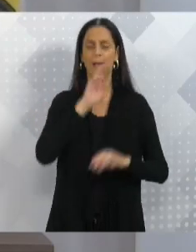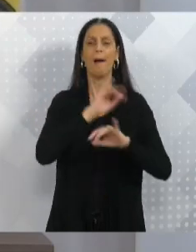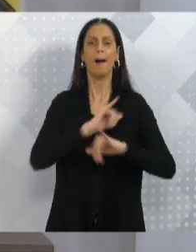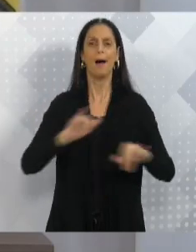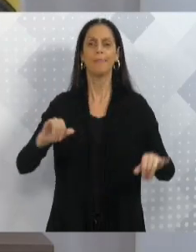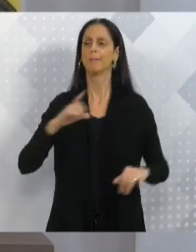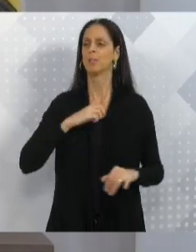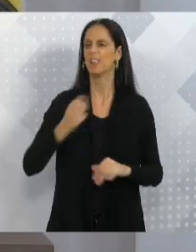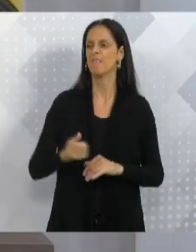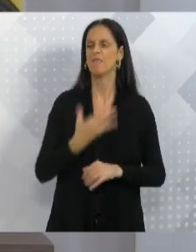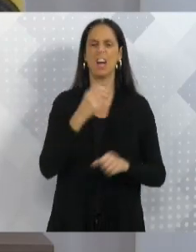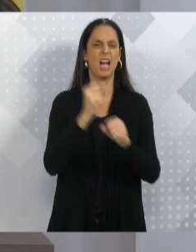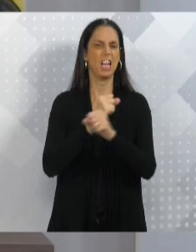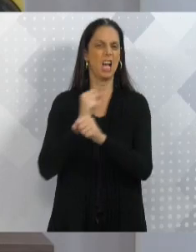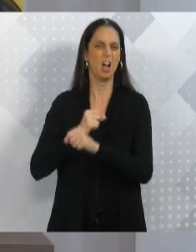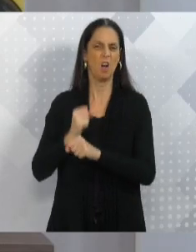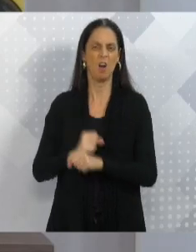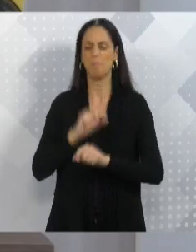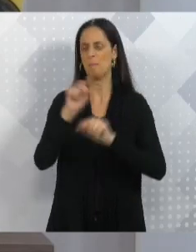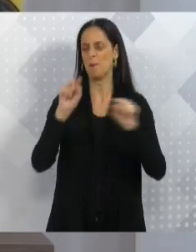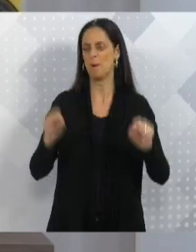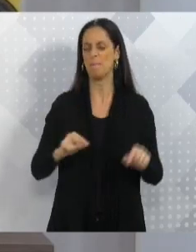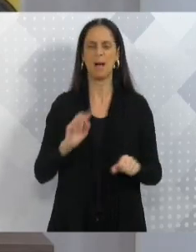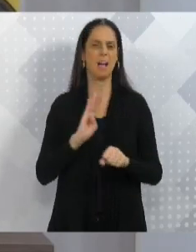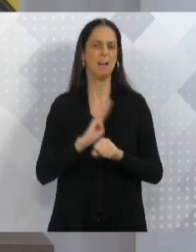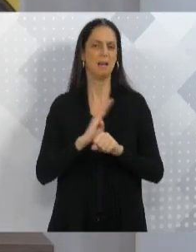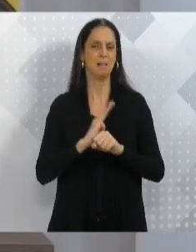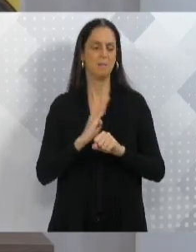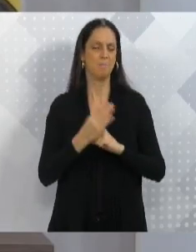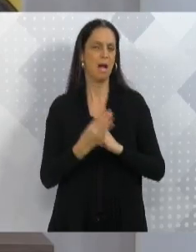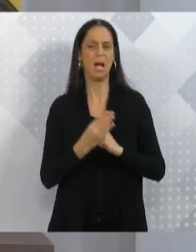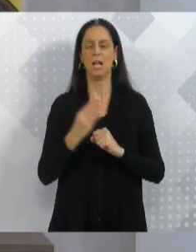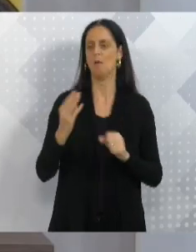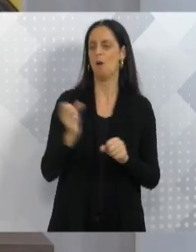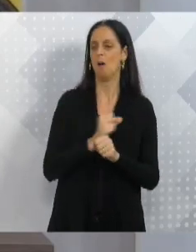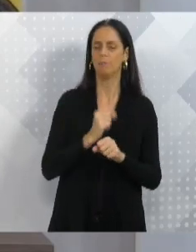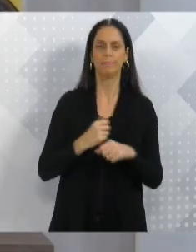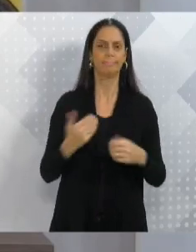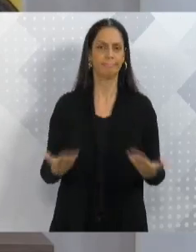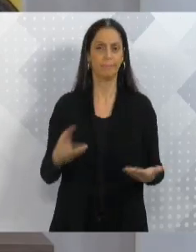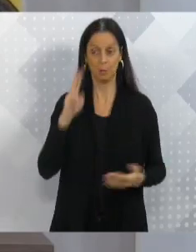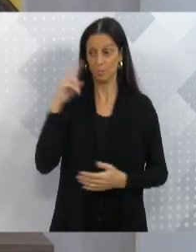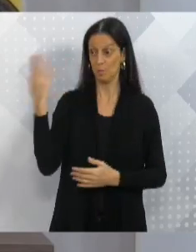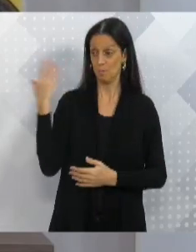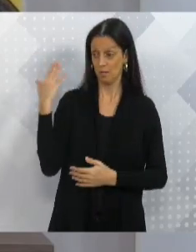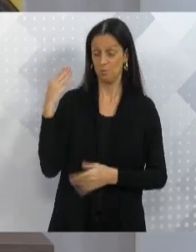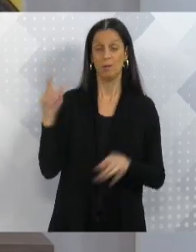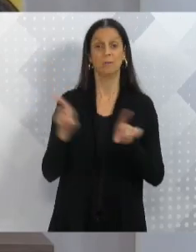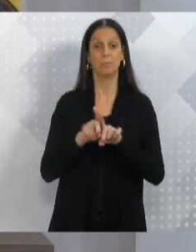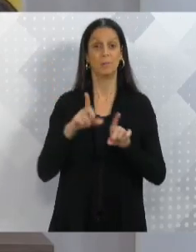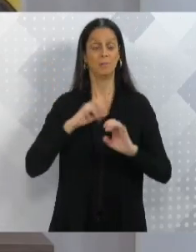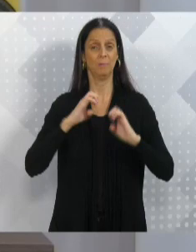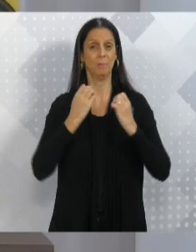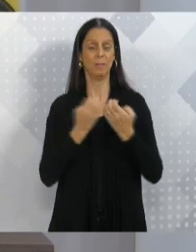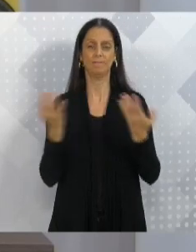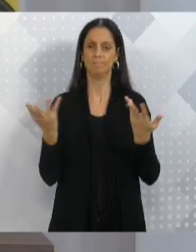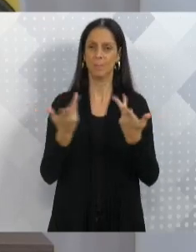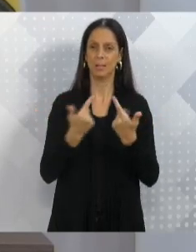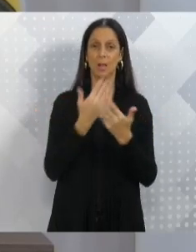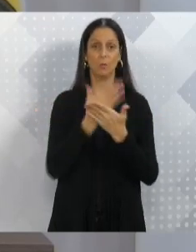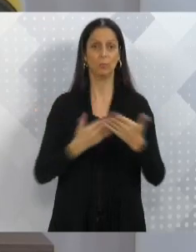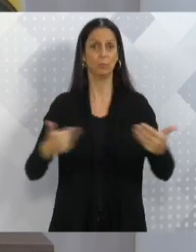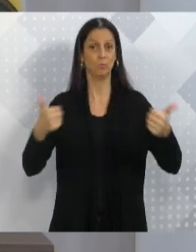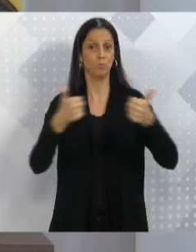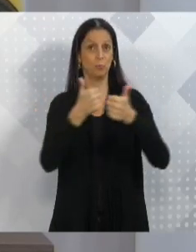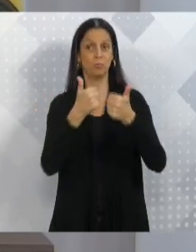Vila Germânica foi um evento maravilhoso, vereador alemão, todos aqui, a maioria deve ter se feito presente, né? E a gente estava muito contente de